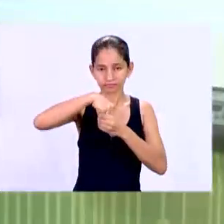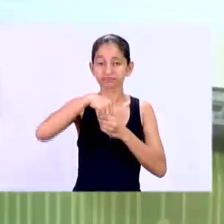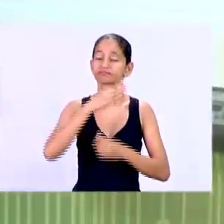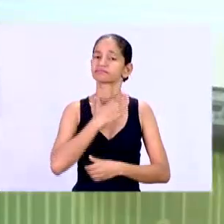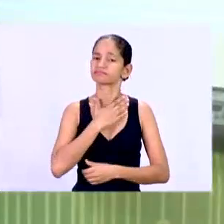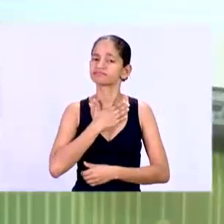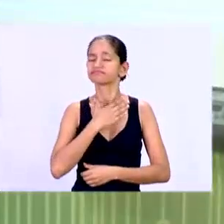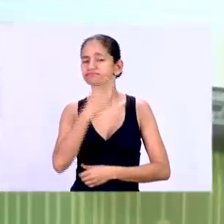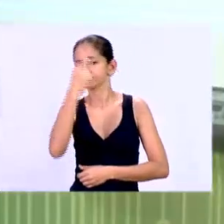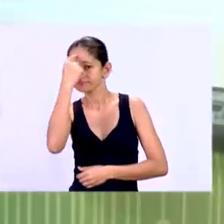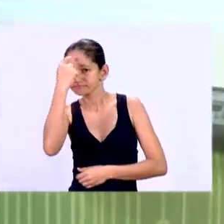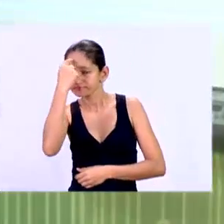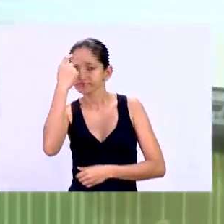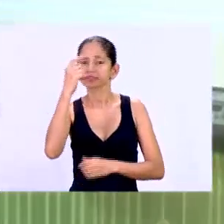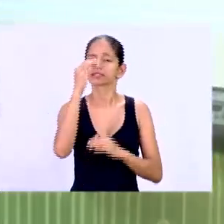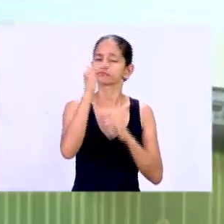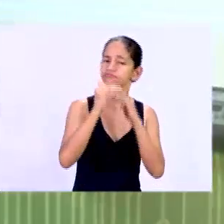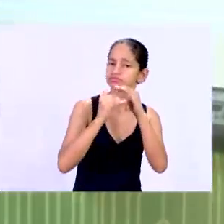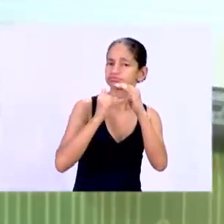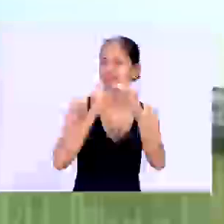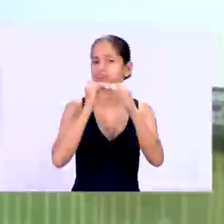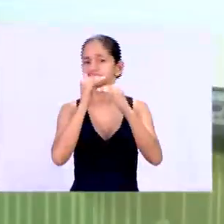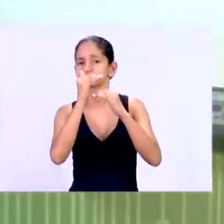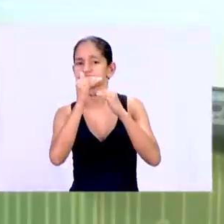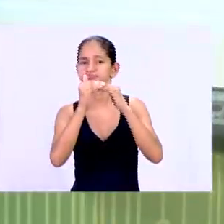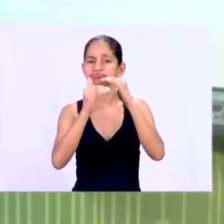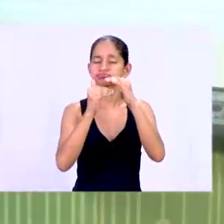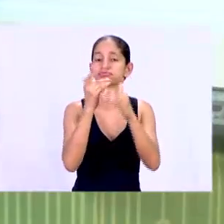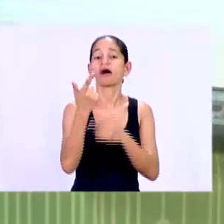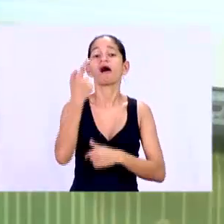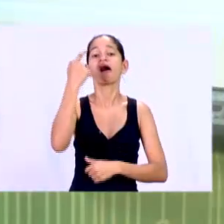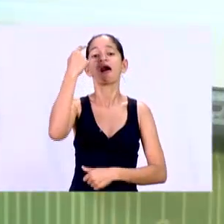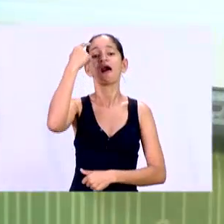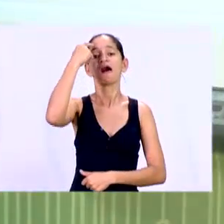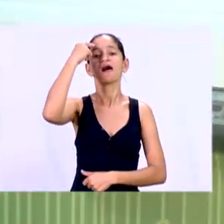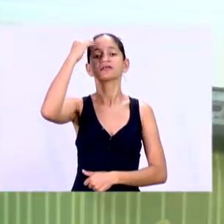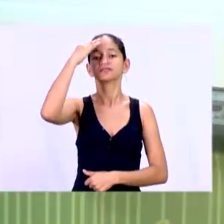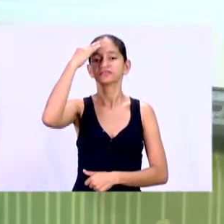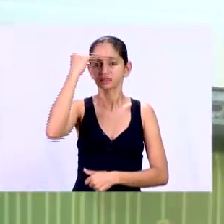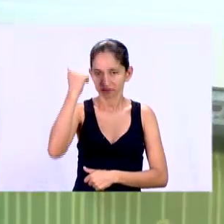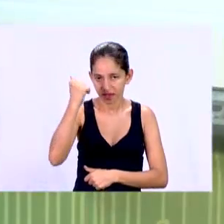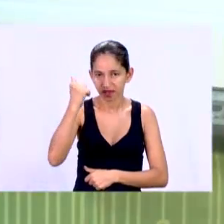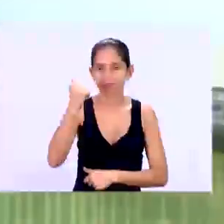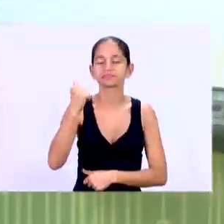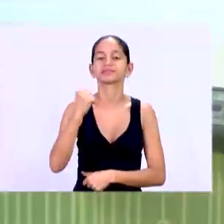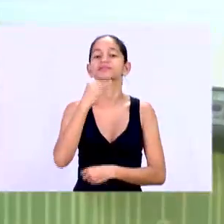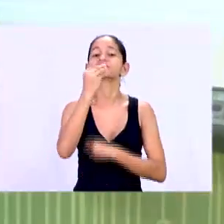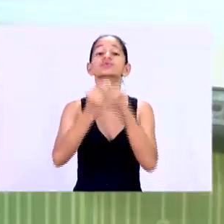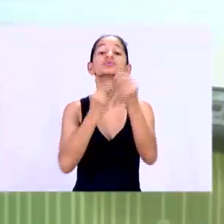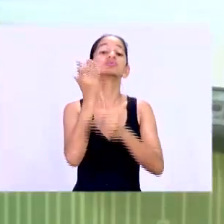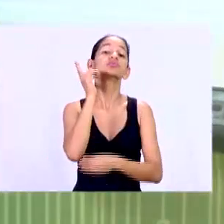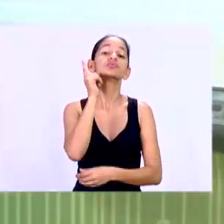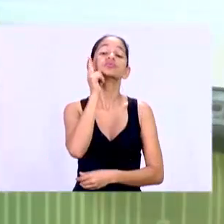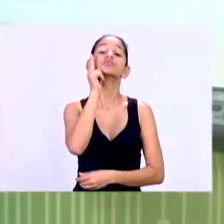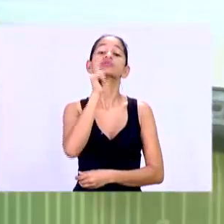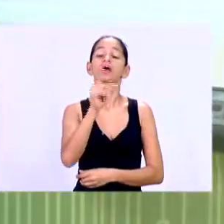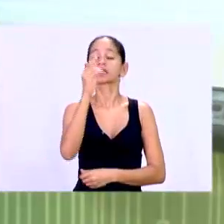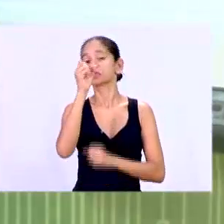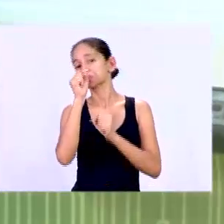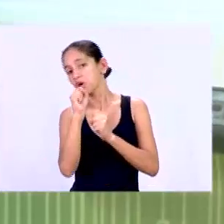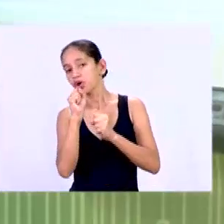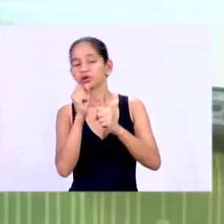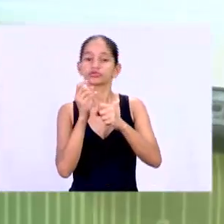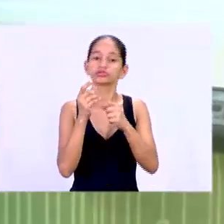nós possamos desenvolver o que a gente discutiu na aula passada, que é a virtude, né? Essa força que pode nos